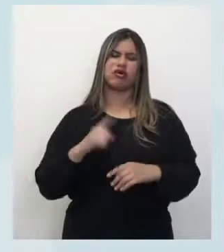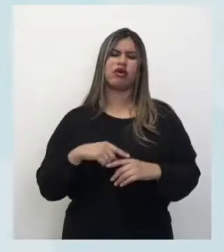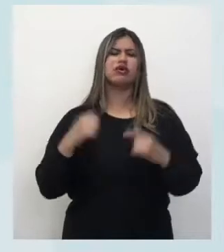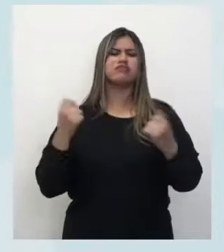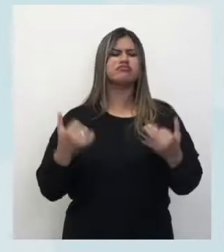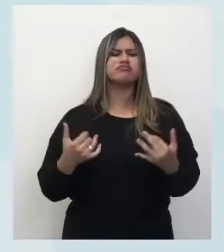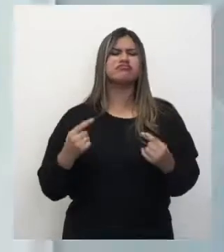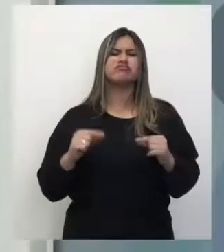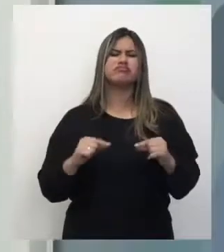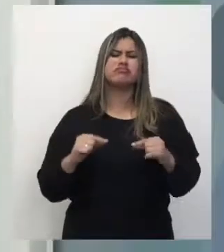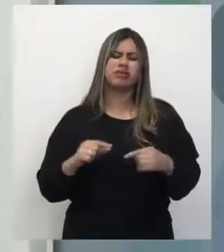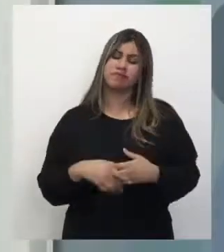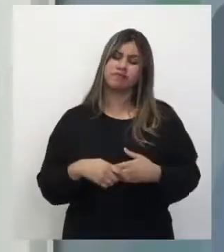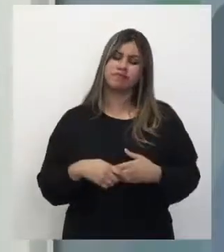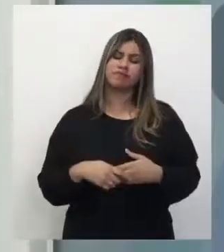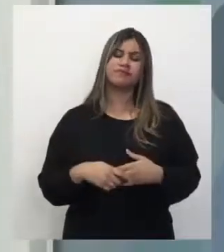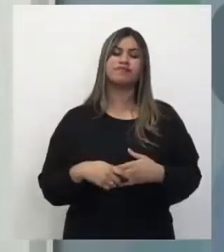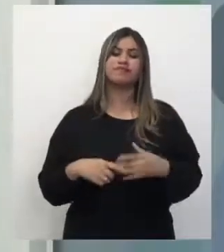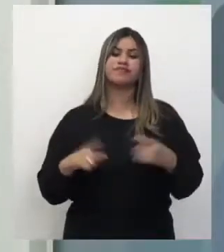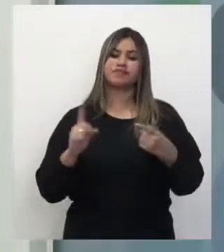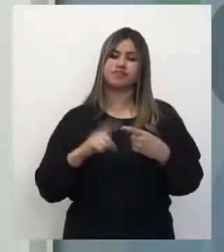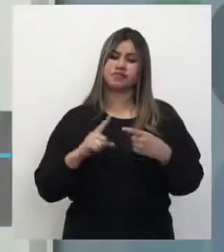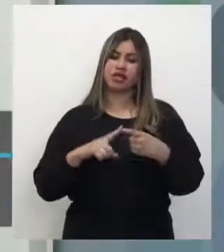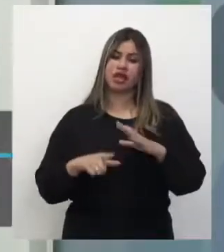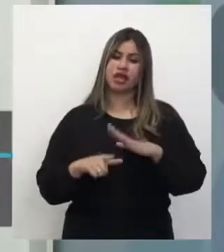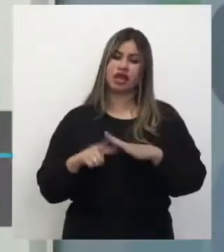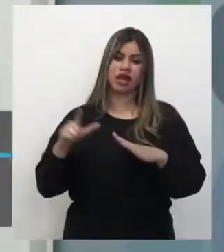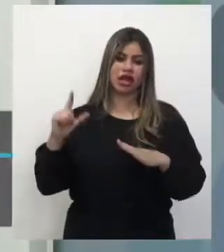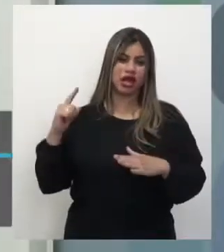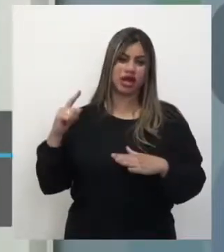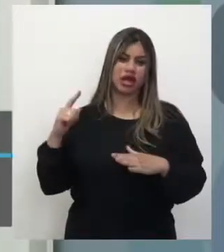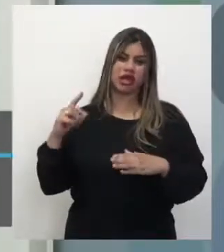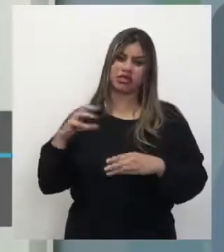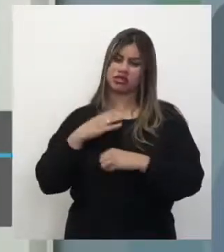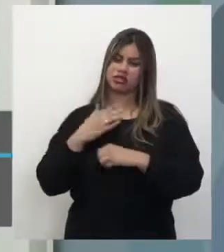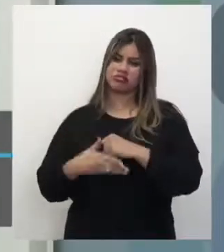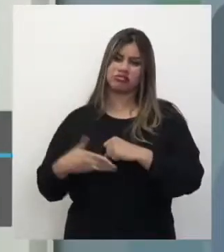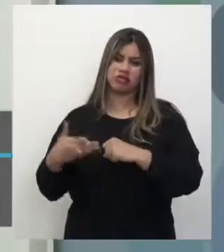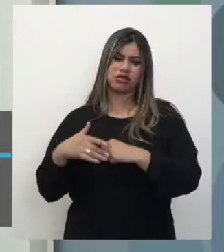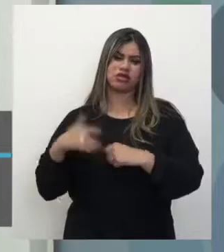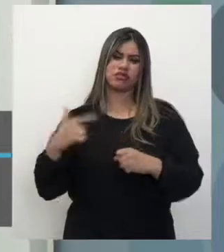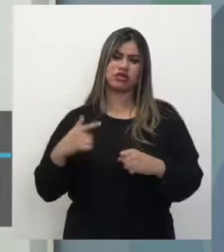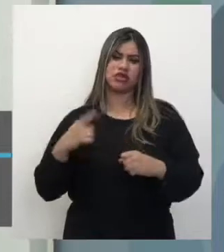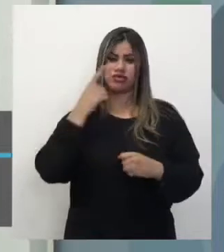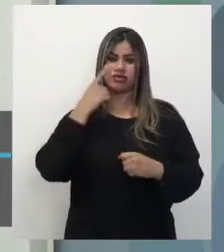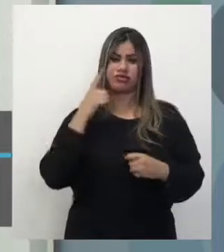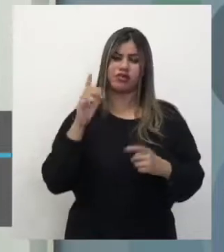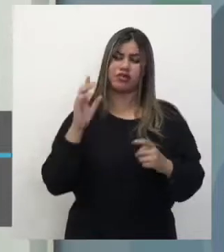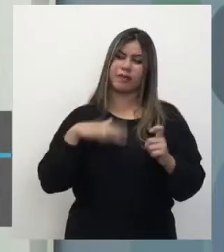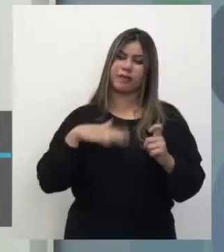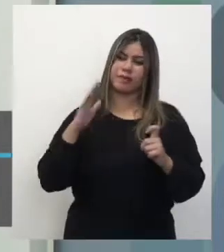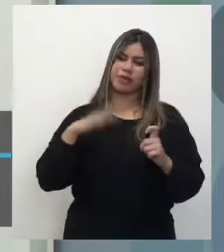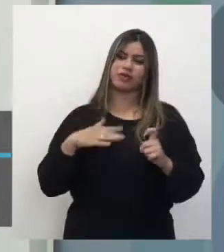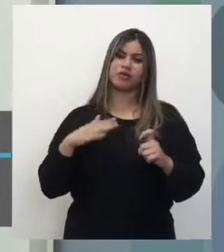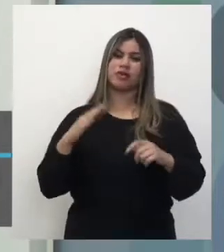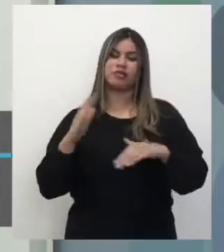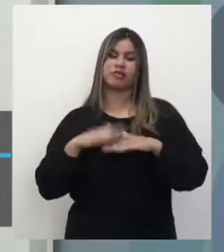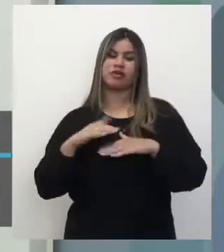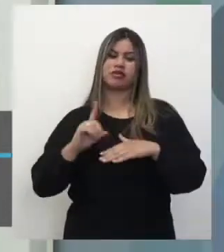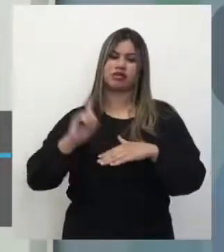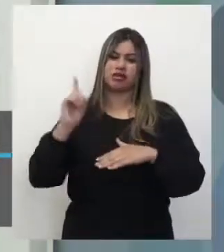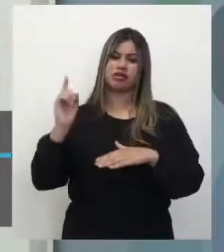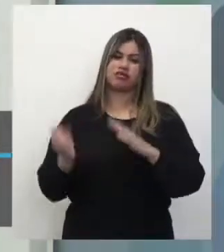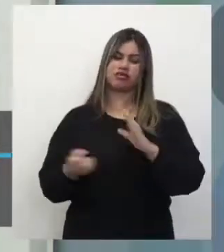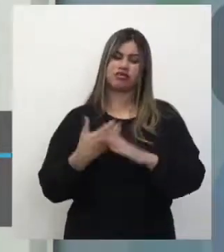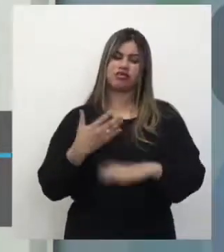querendo dizer aqui? Primeiro, não existe uma essência anterior. A gente viu agora há pouco lá na mitologia, somos criação divina, na